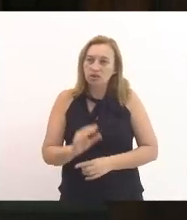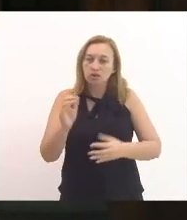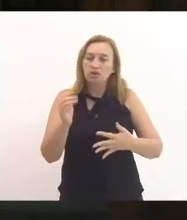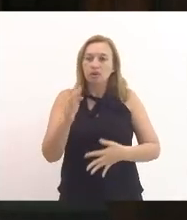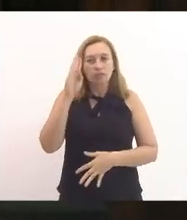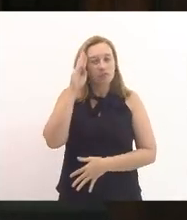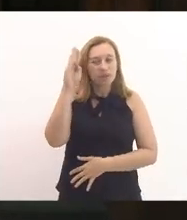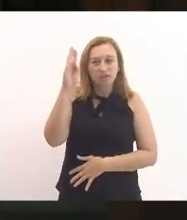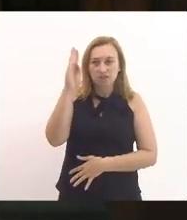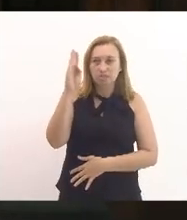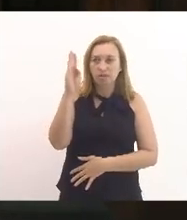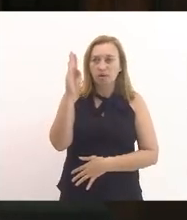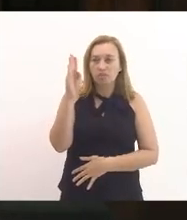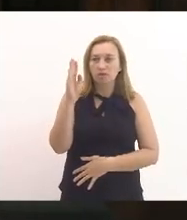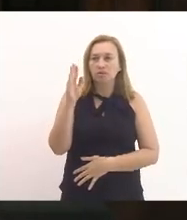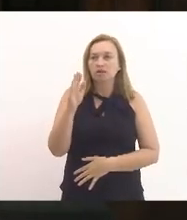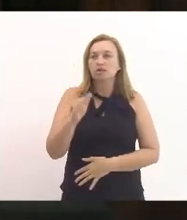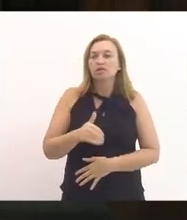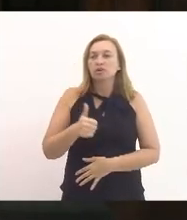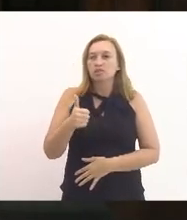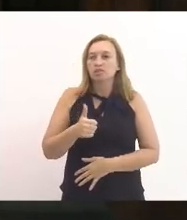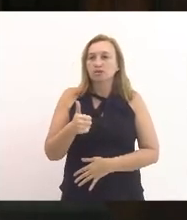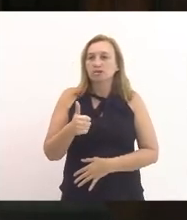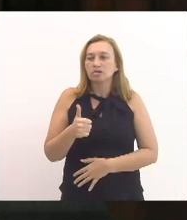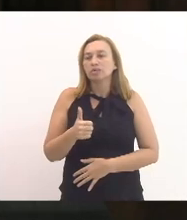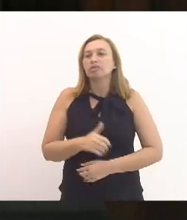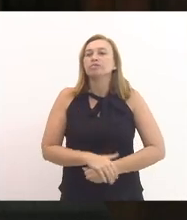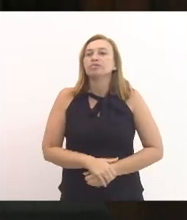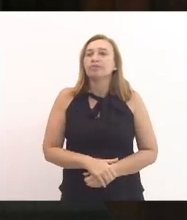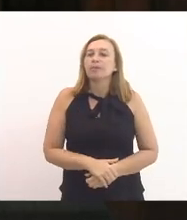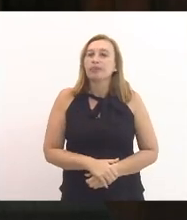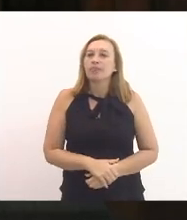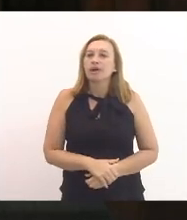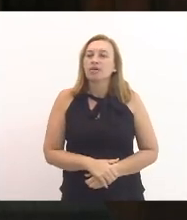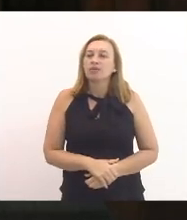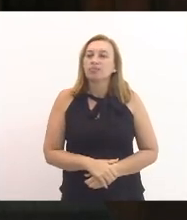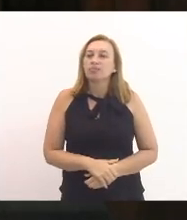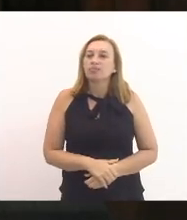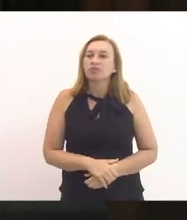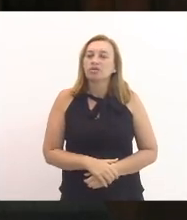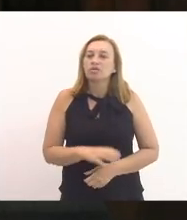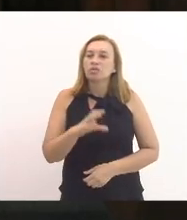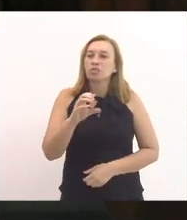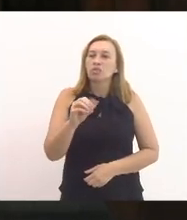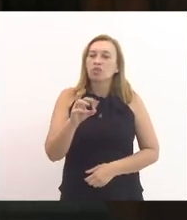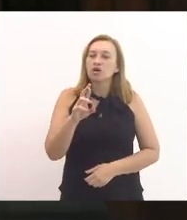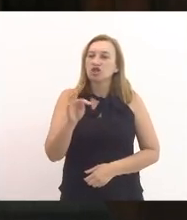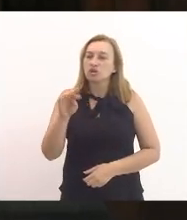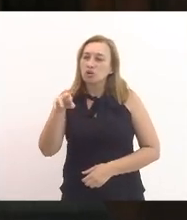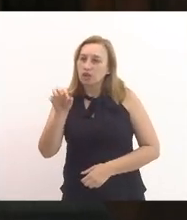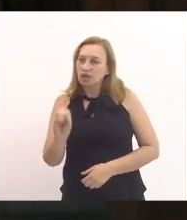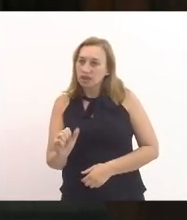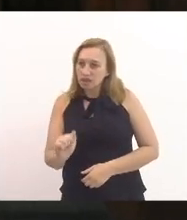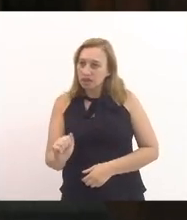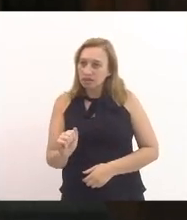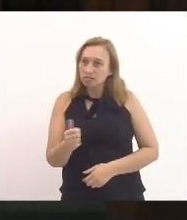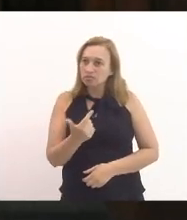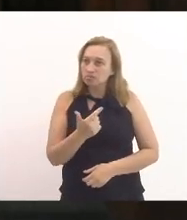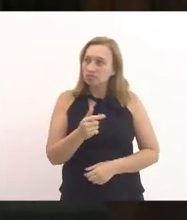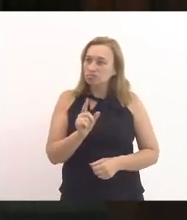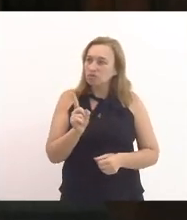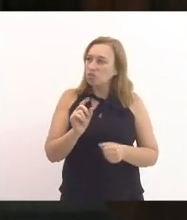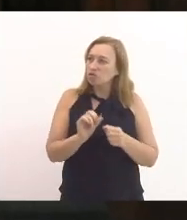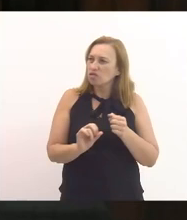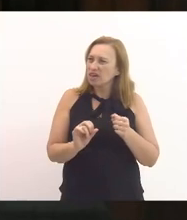ponto principais né sendo o primeiro deles a parte correcional parte da nossa corregedoria onde não foi feito